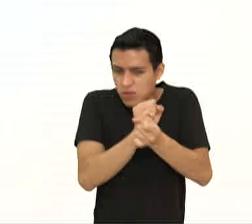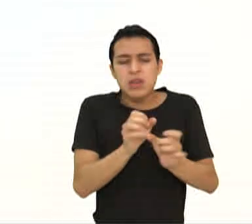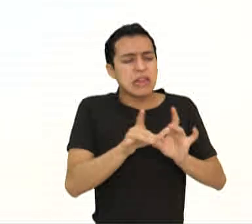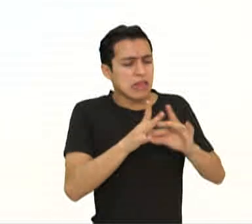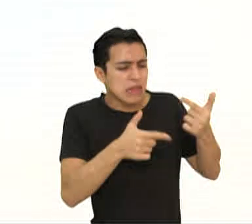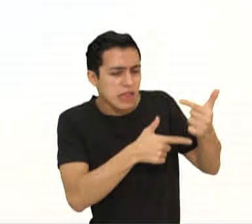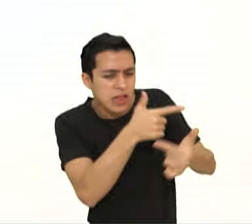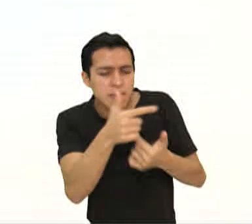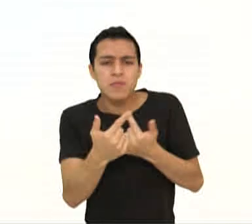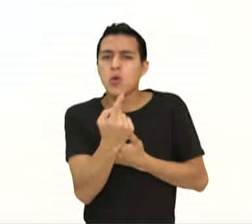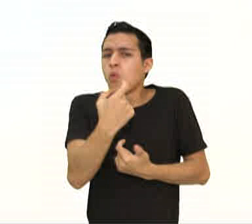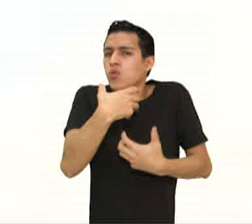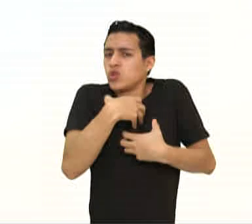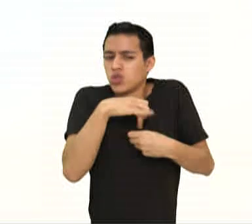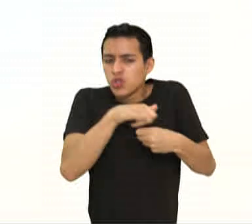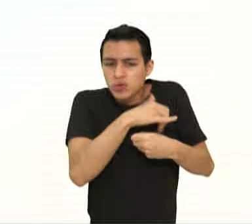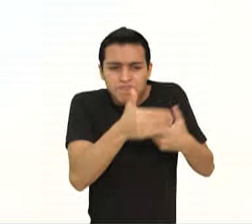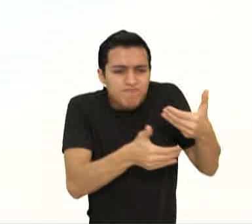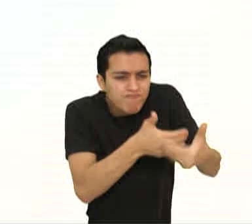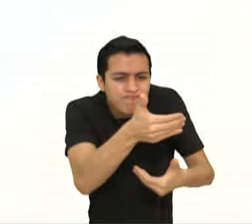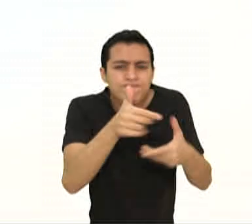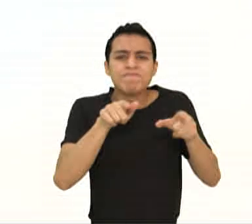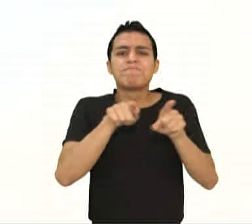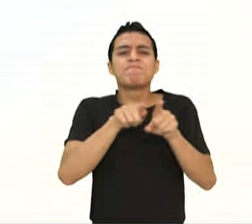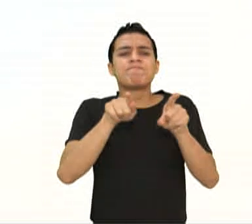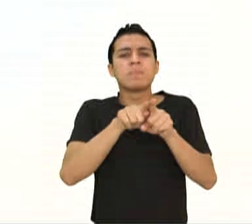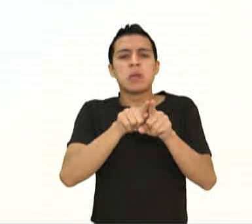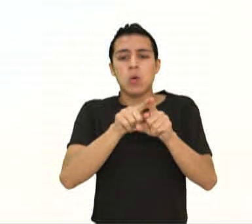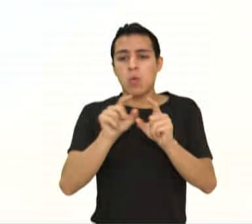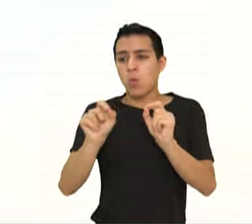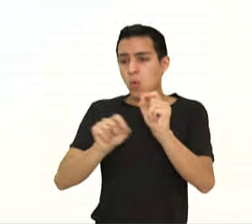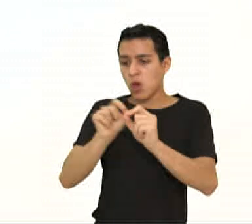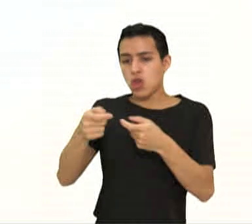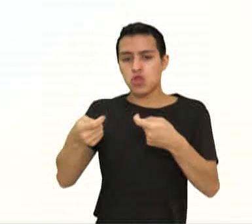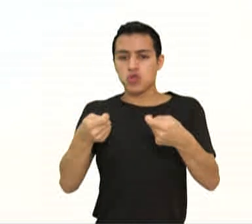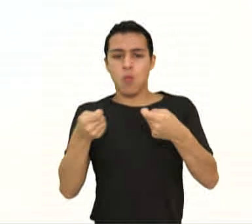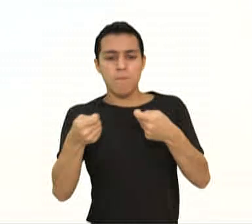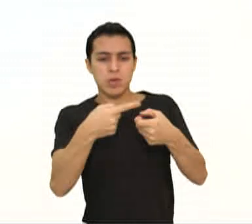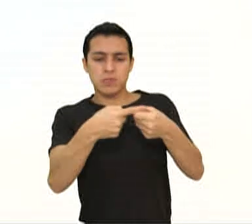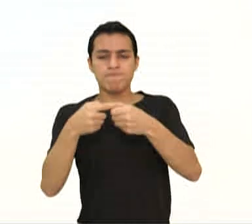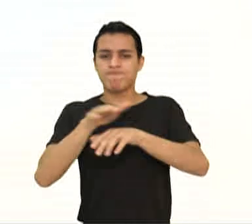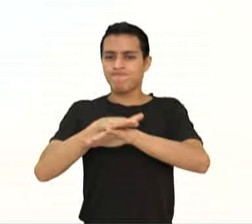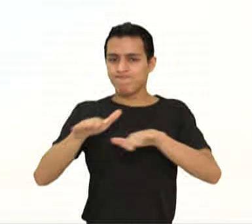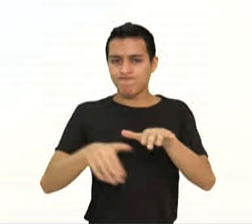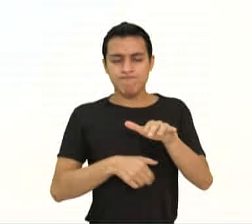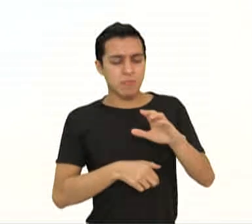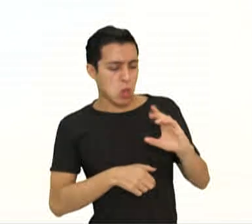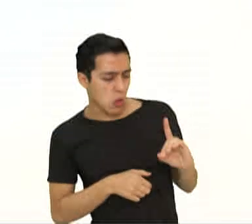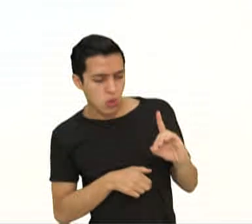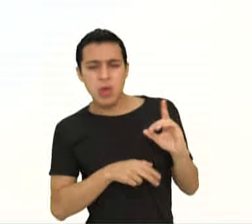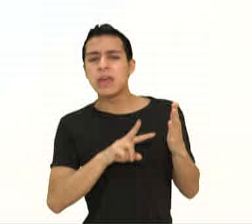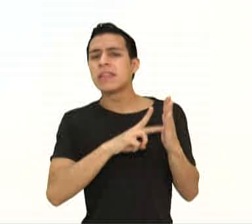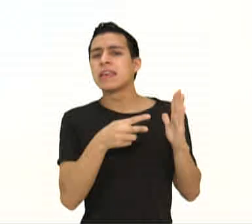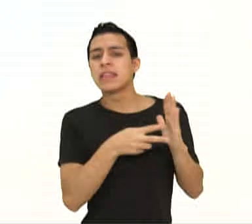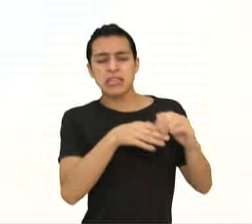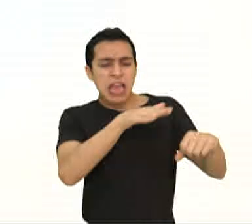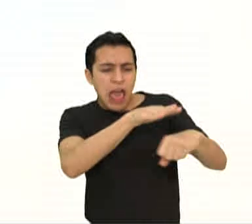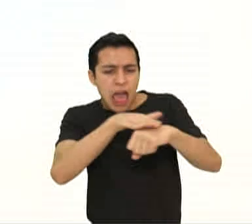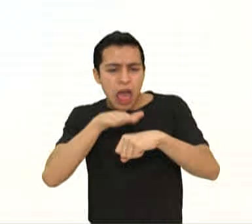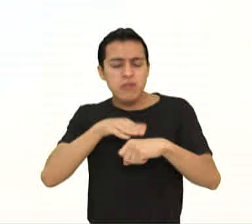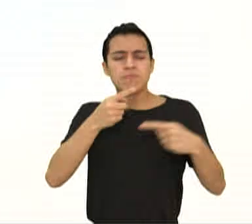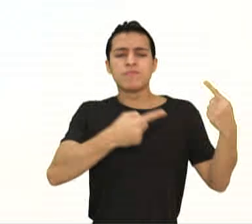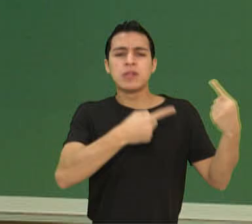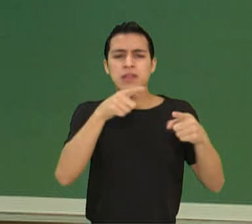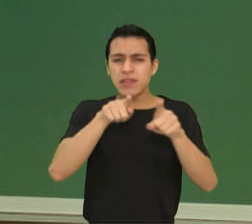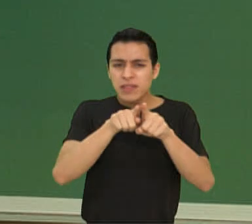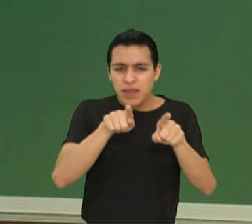livre como única forma de trabalho e o fim do domínio metropolitano. Ou letra D, implicou em autonomia política e